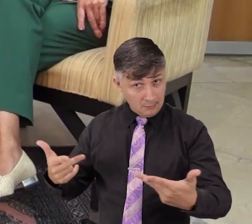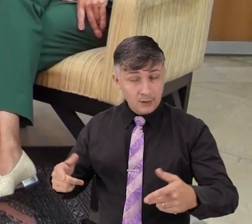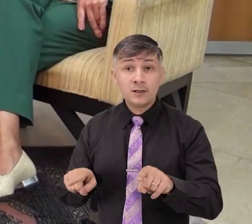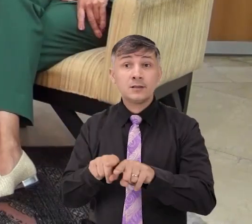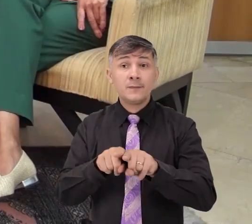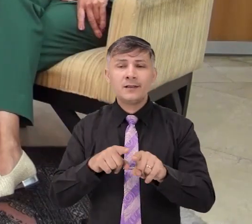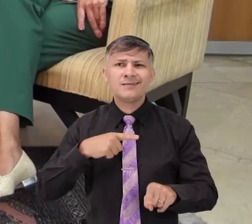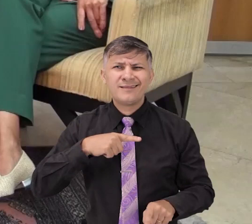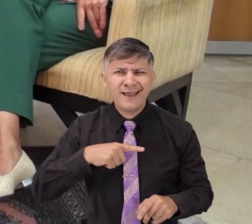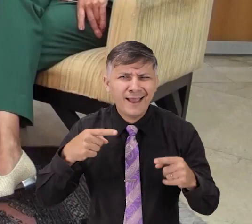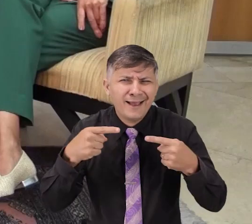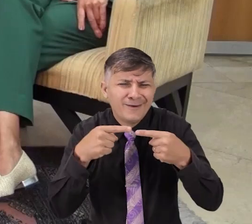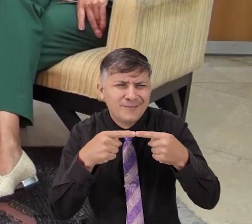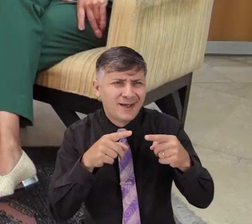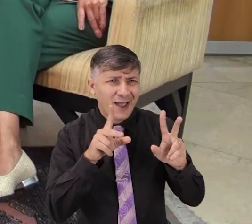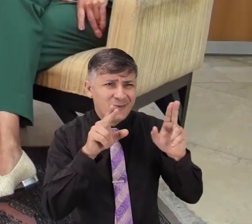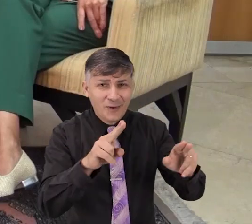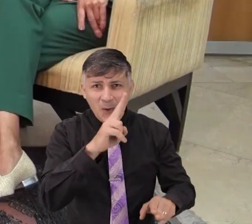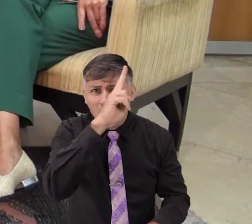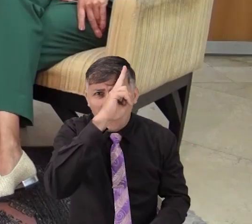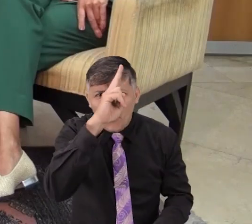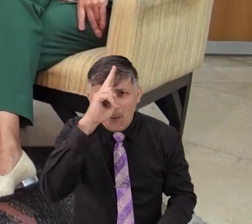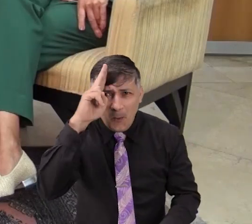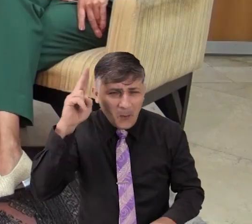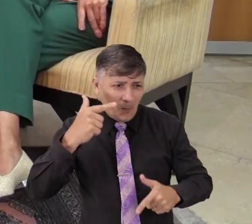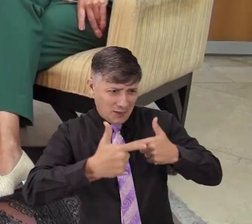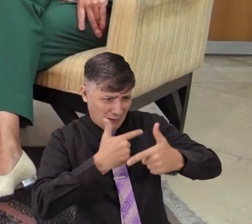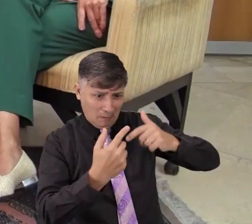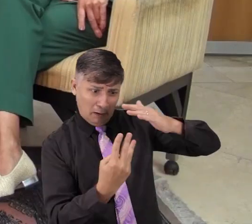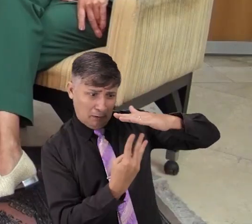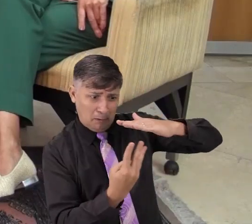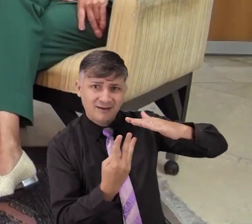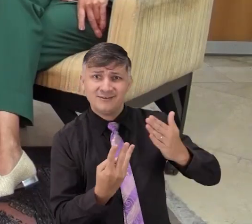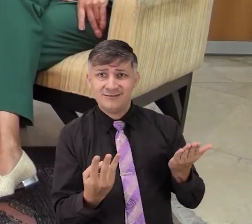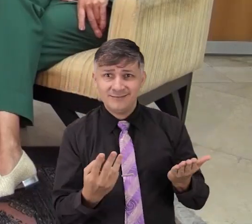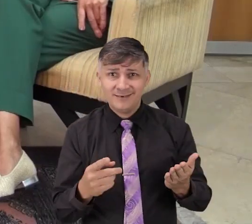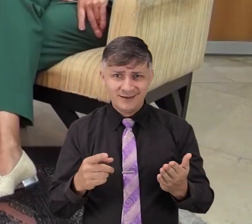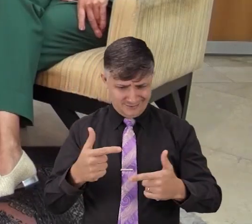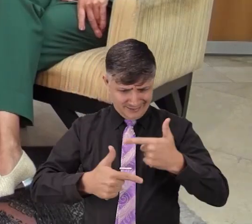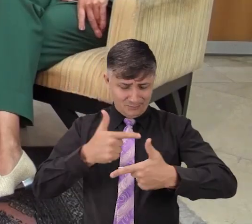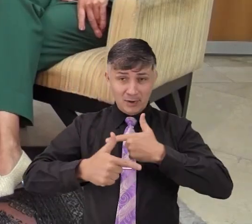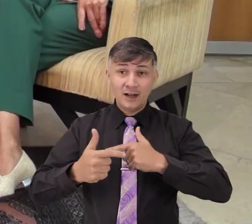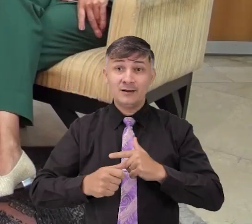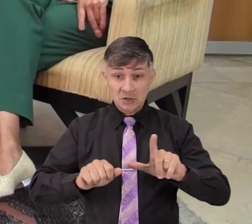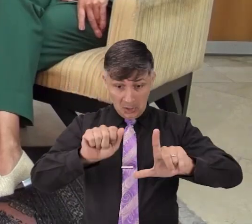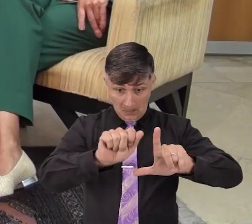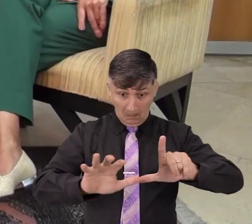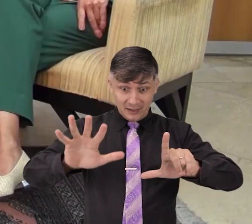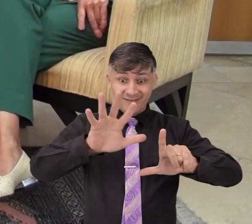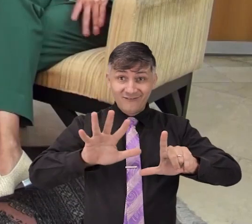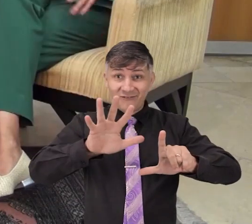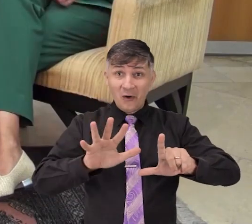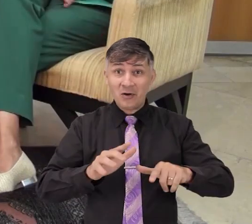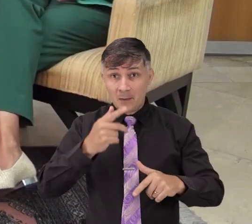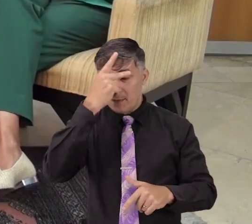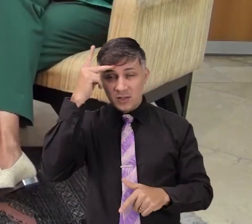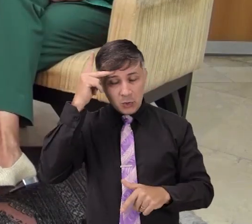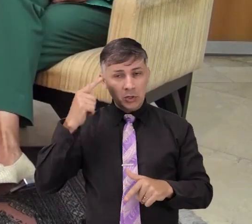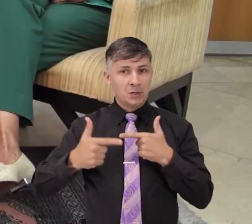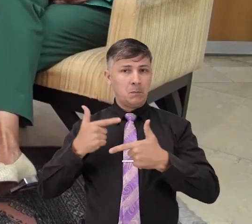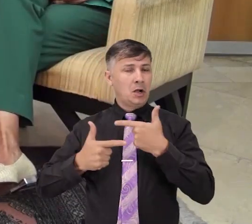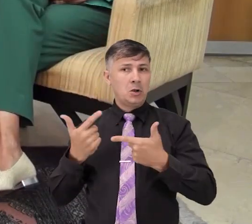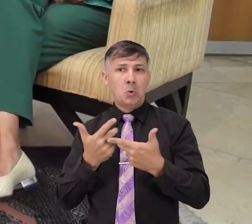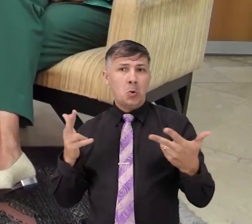a chamada uberização da prestação de serviços, não é? Que é o trabalho com plataformas, né? Exatamente. Então, são os